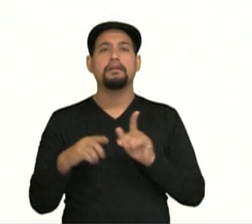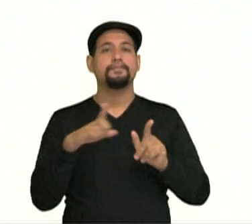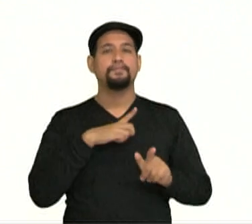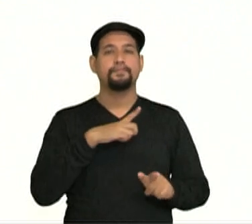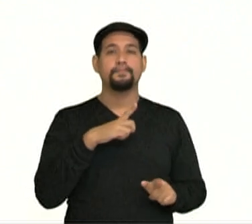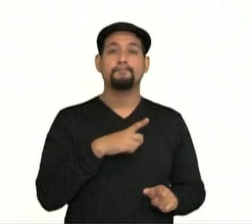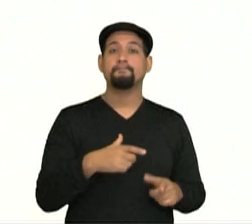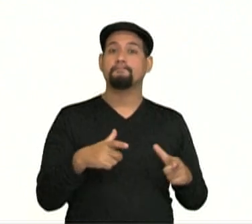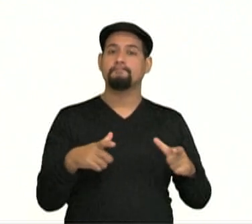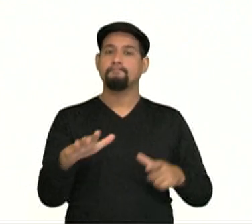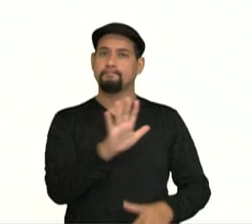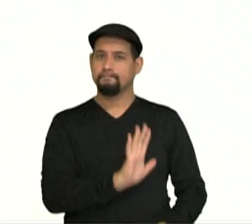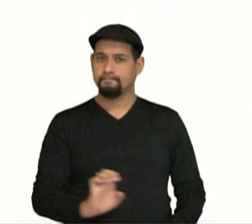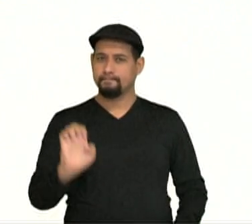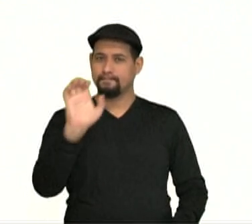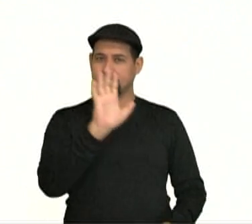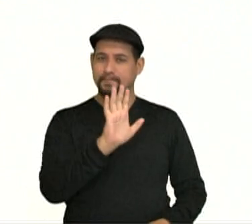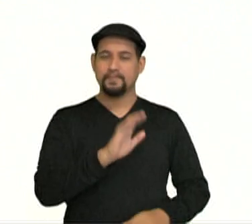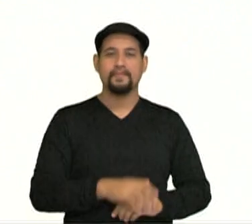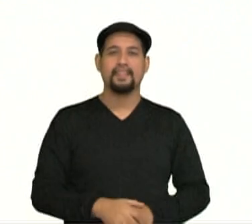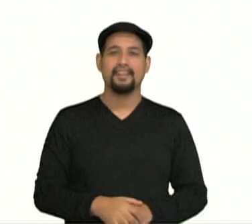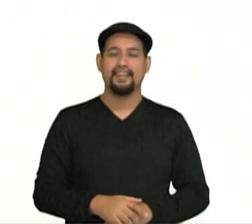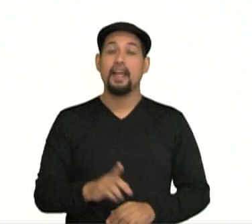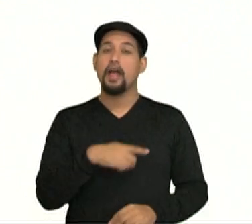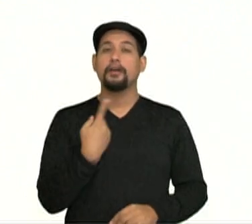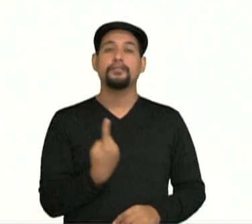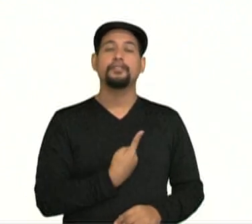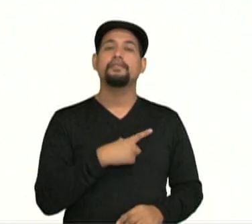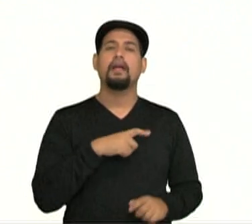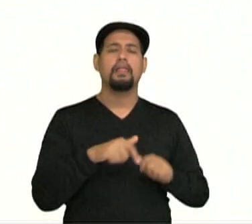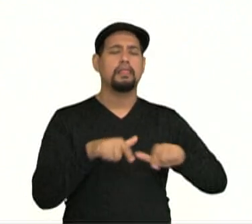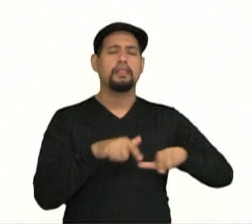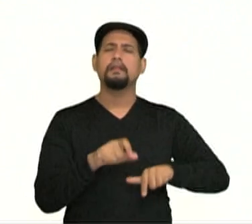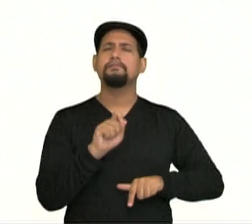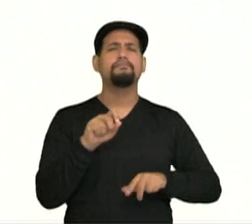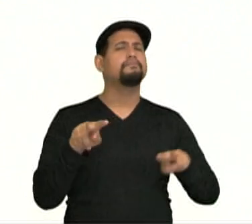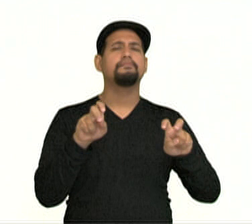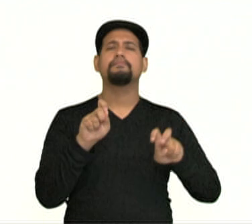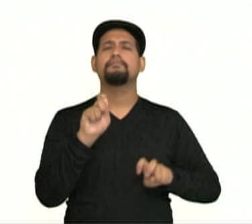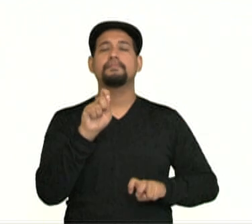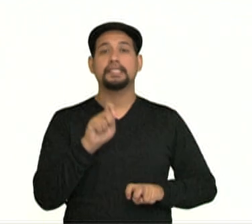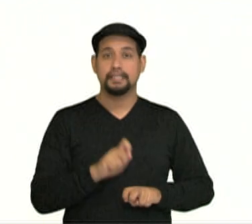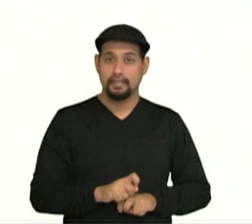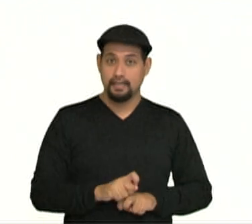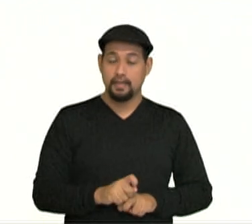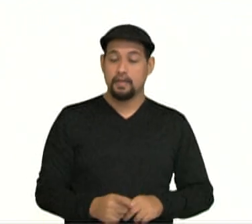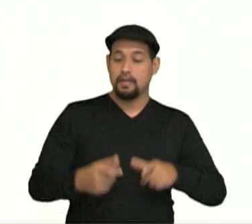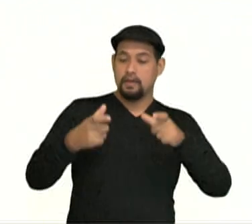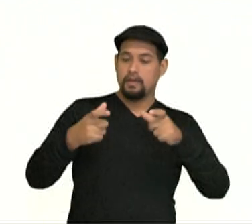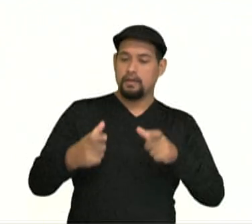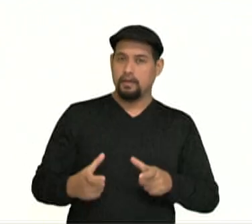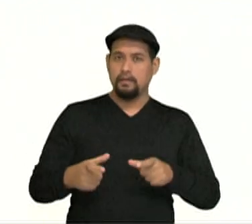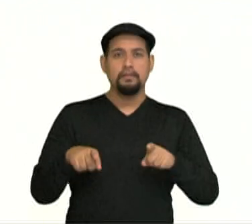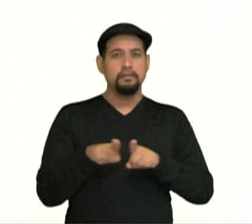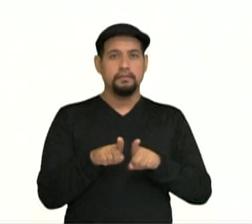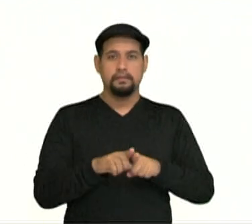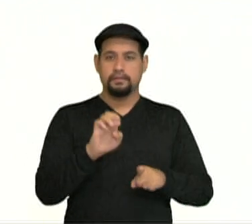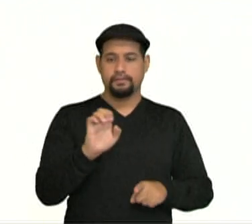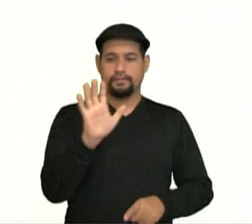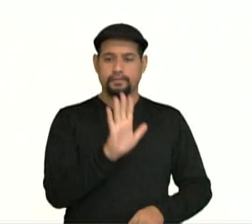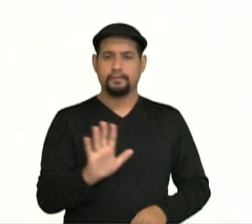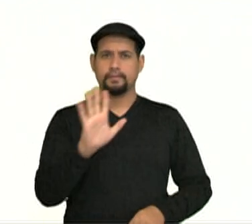no continente europeu. Então nós vamos estar trabalhando um pouquinho sobre a localização do continente europeu